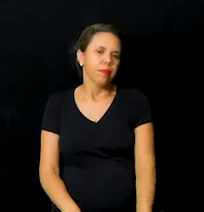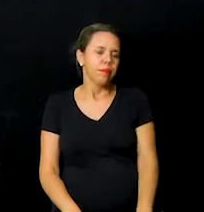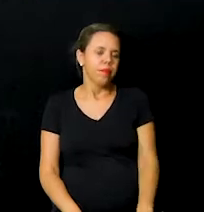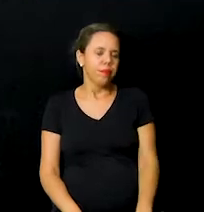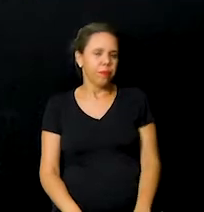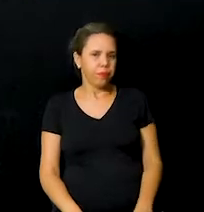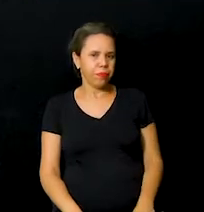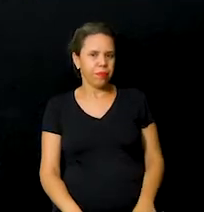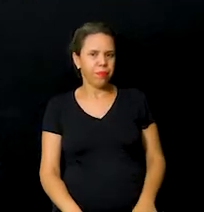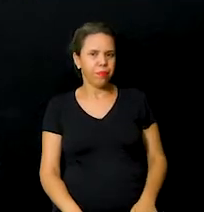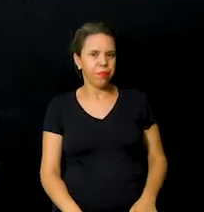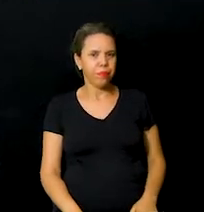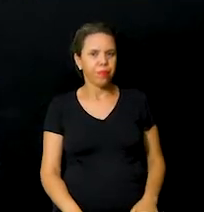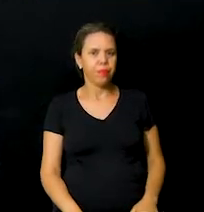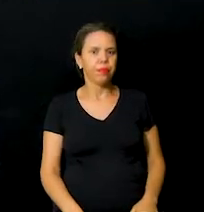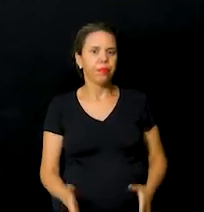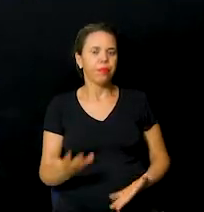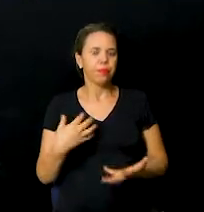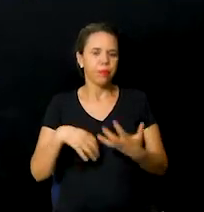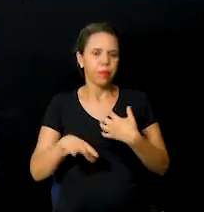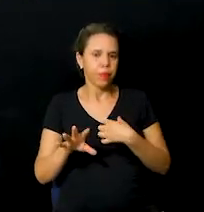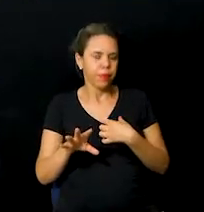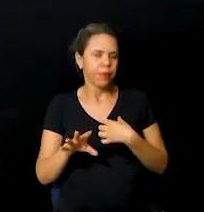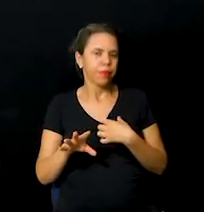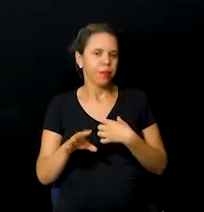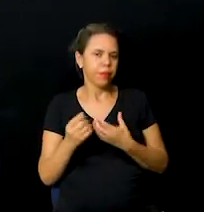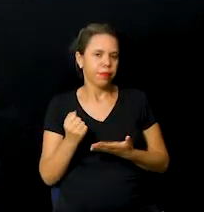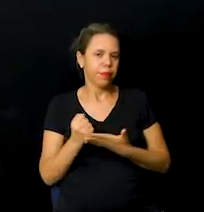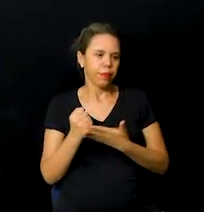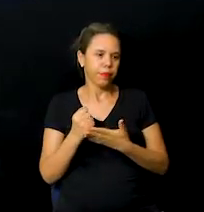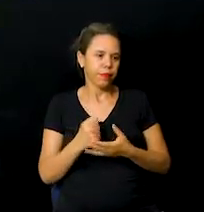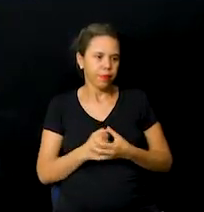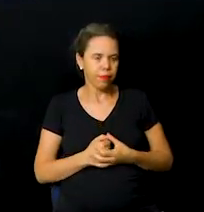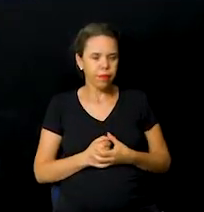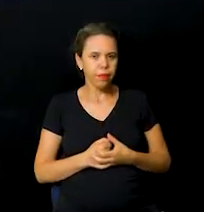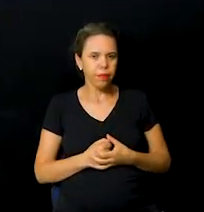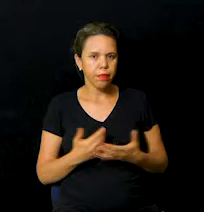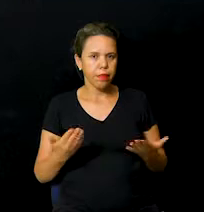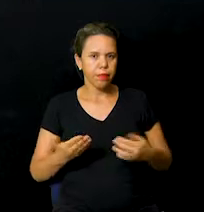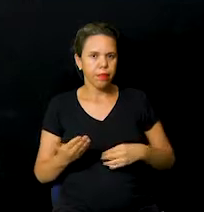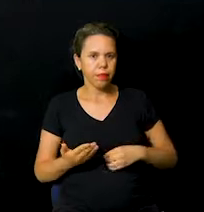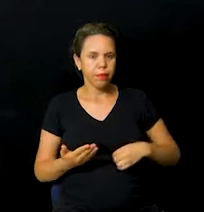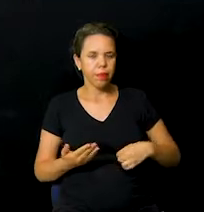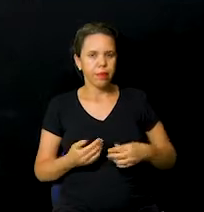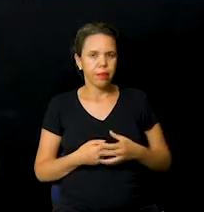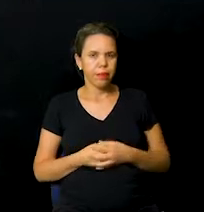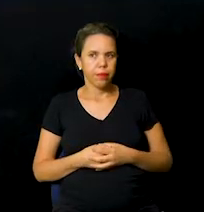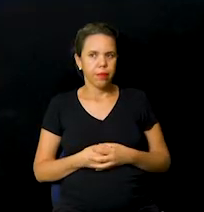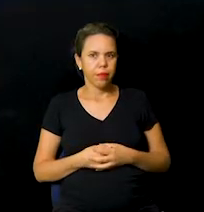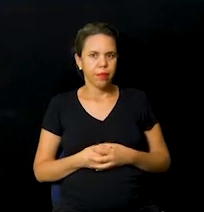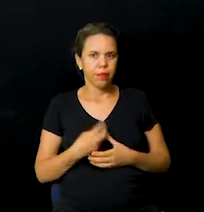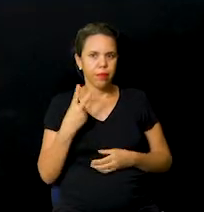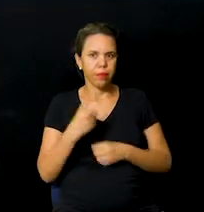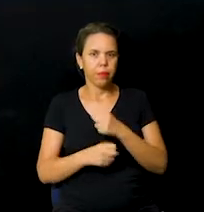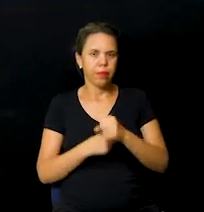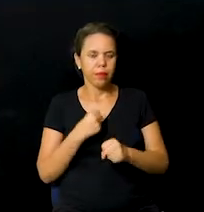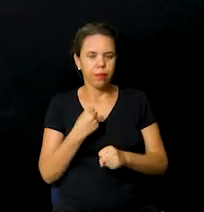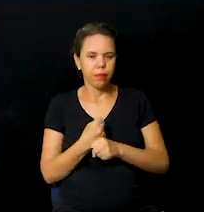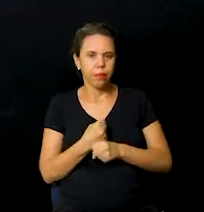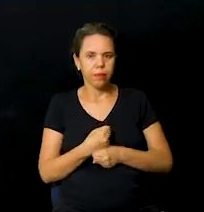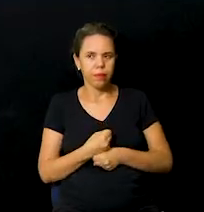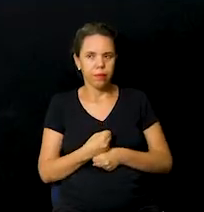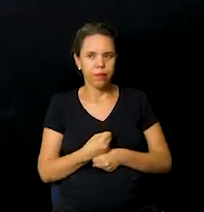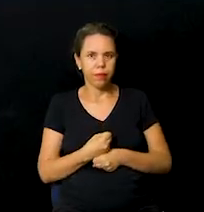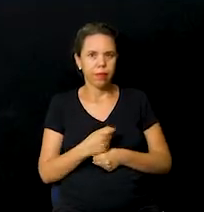Ela nasceu como um movimento também, um movimento solidário, um movimento de ajuda. E hoje, há exatamente